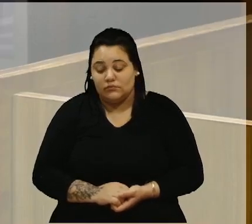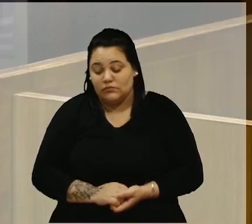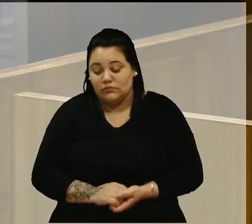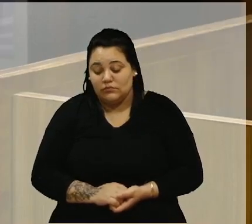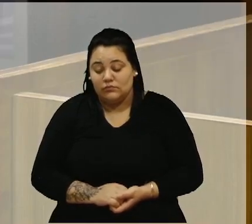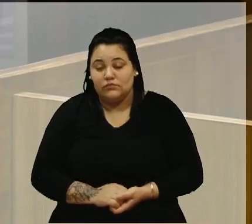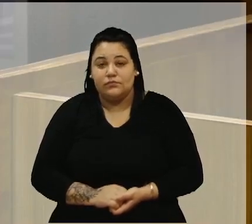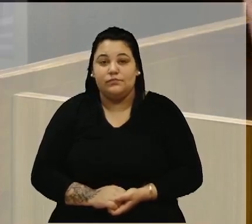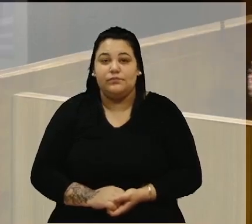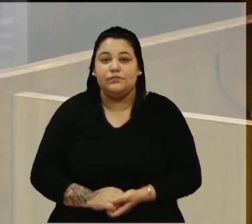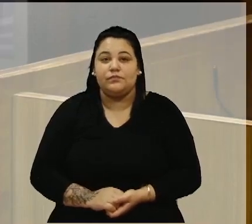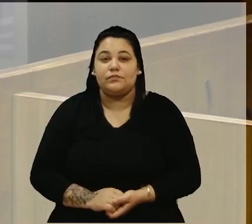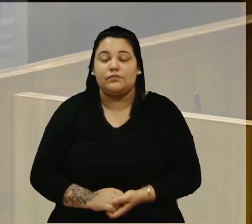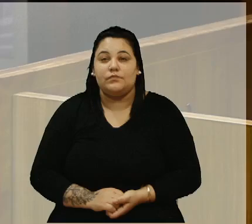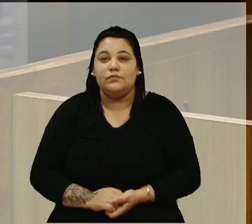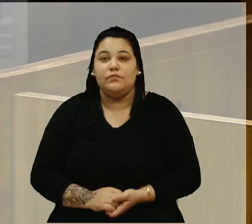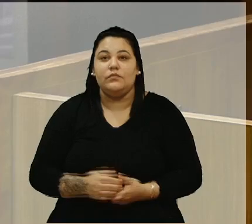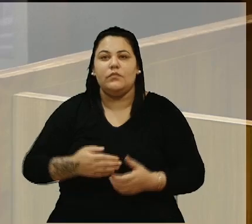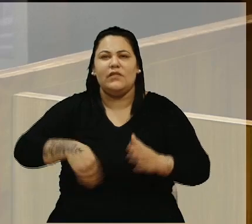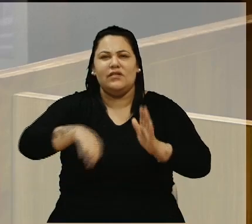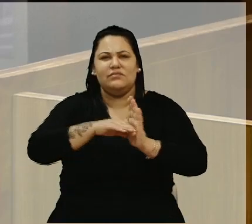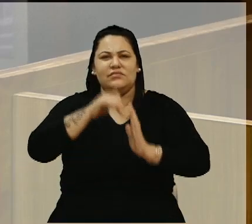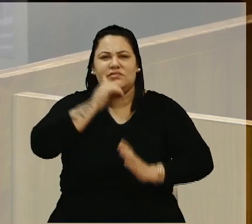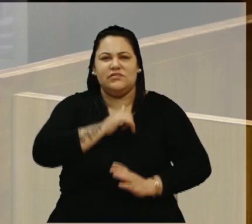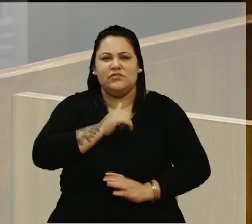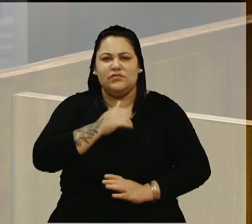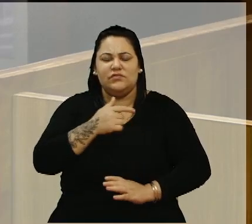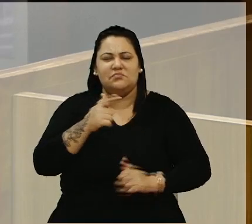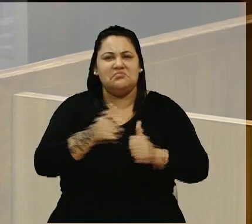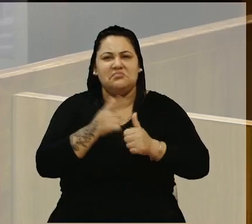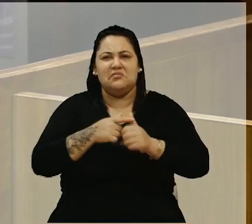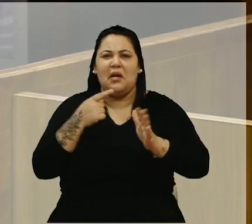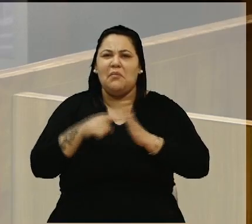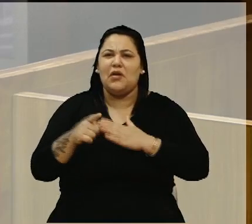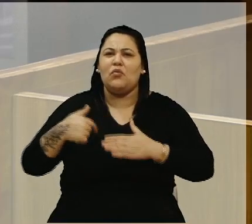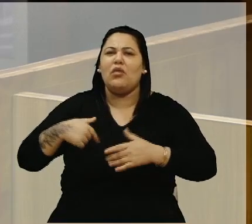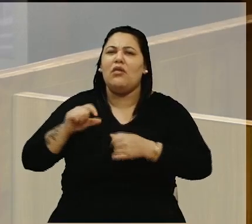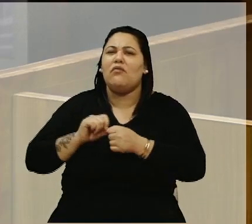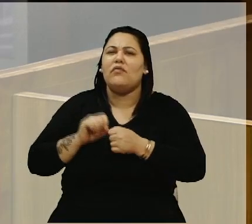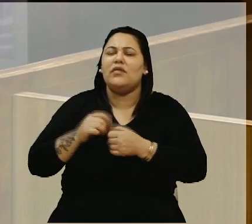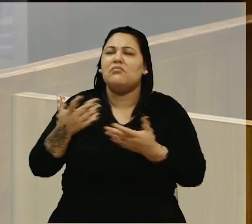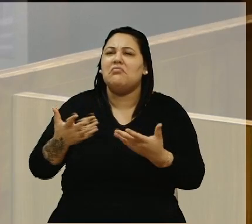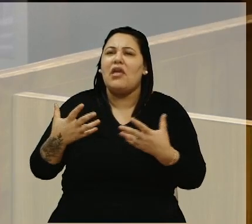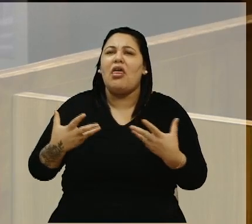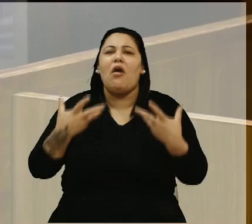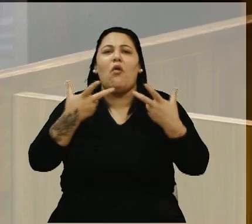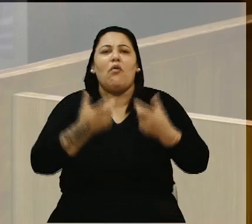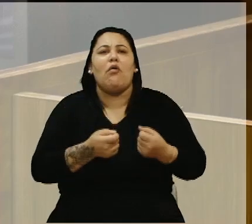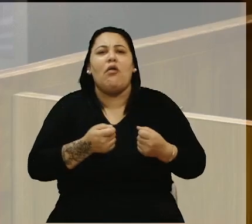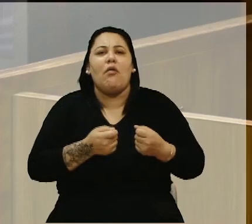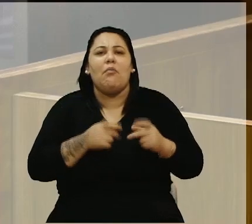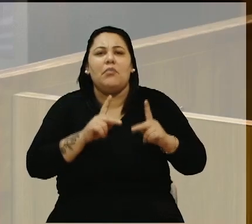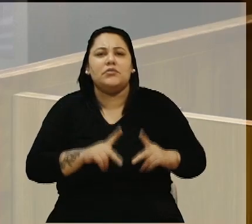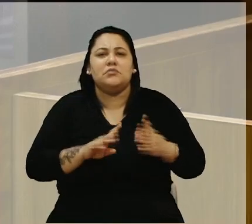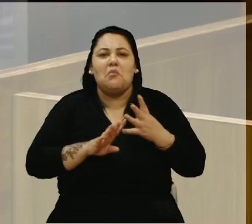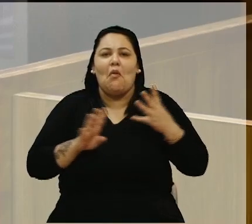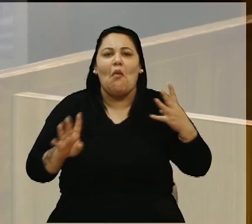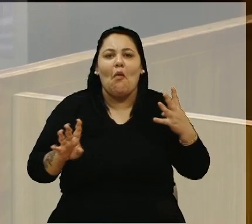Quando a secretária chegou, a primeira pergunta que eu fiz, secretária, e essa quantidade de pacientes nas